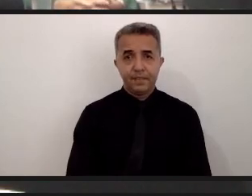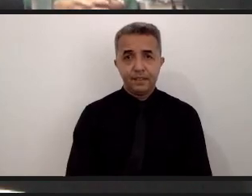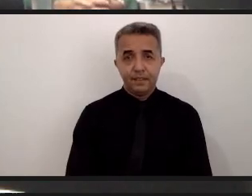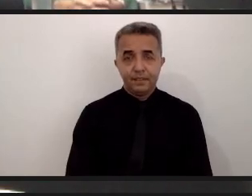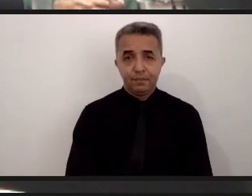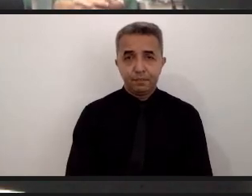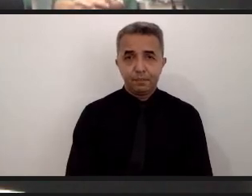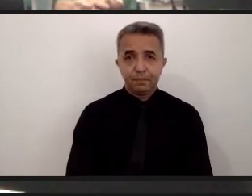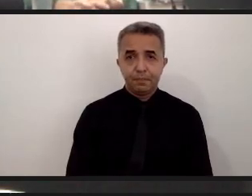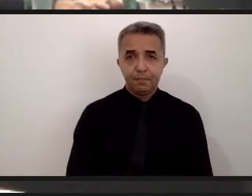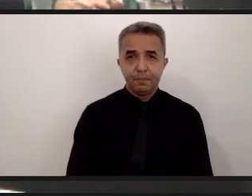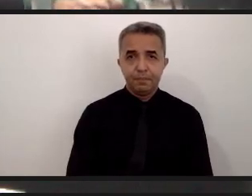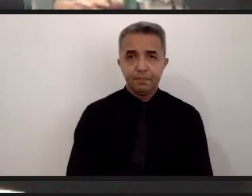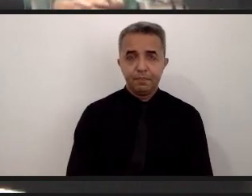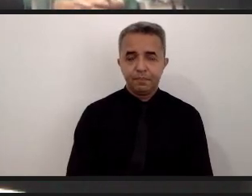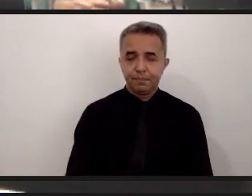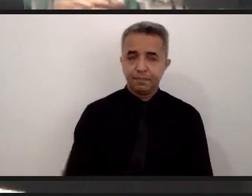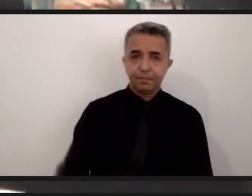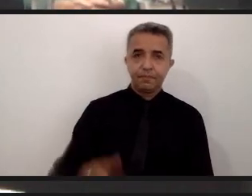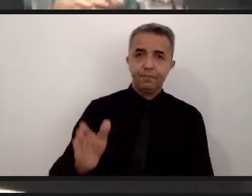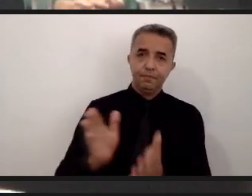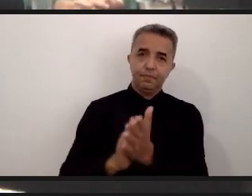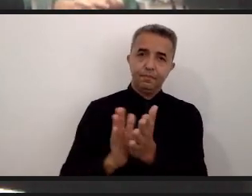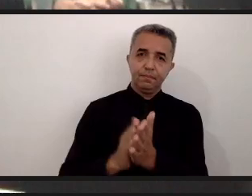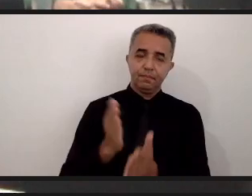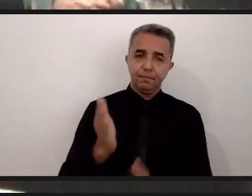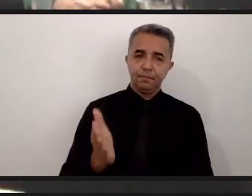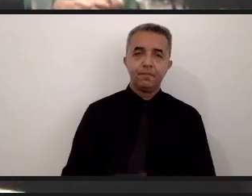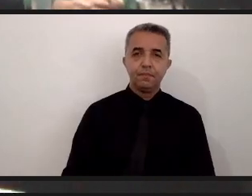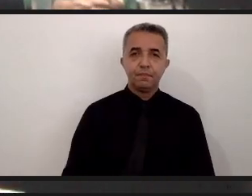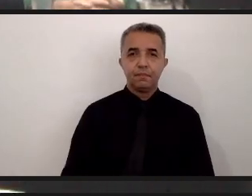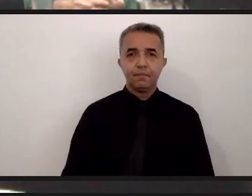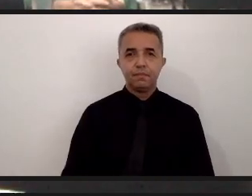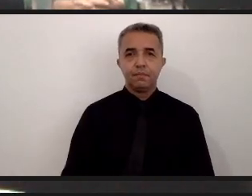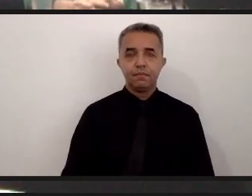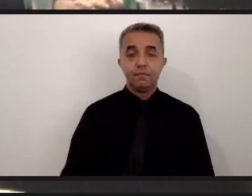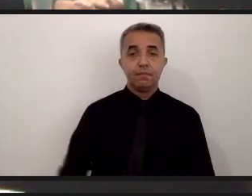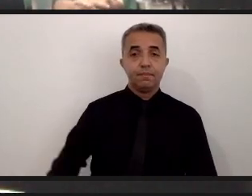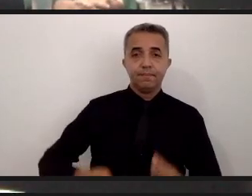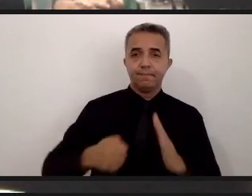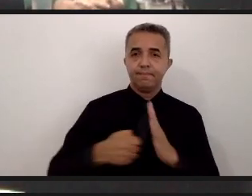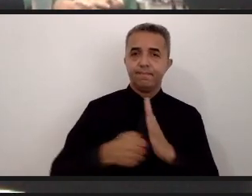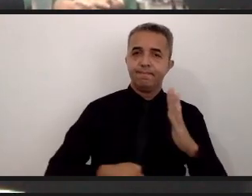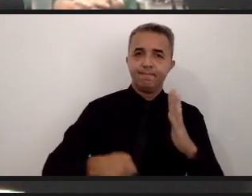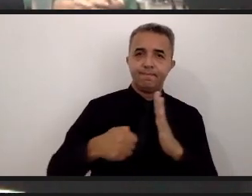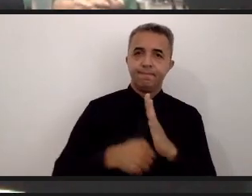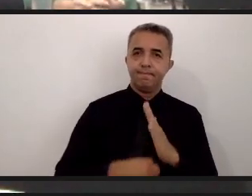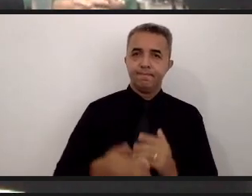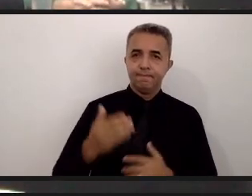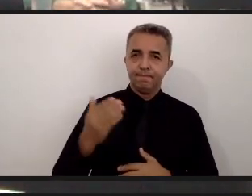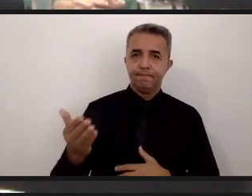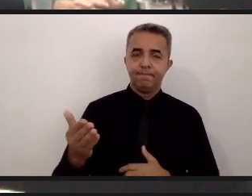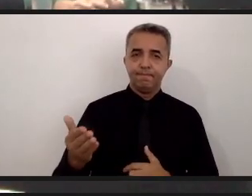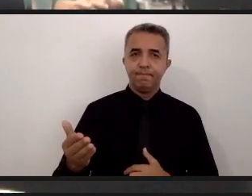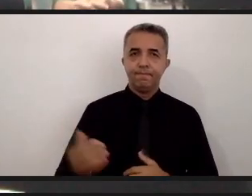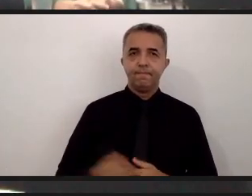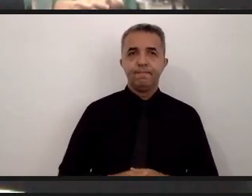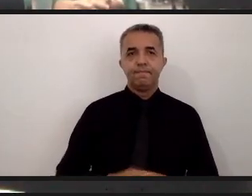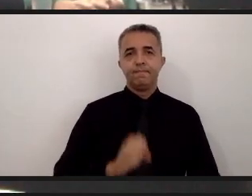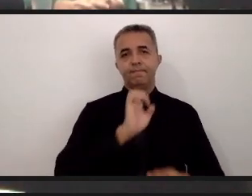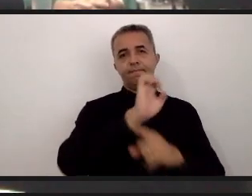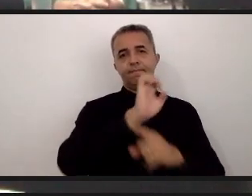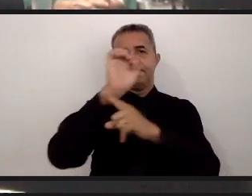Parabéns, Lelê. Eu vejo a prova viva aí da luta dessa guerreira que roda o estado de Mato